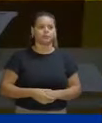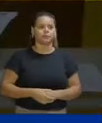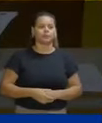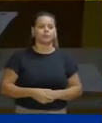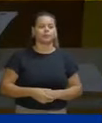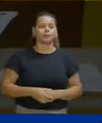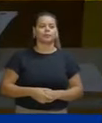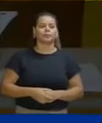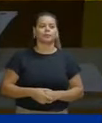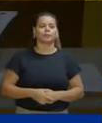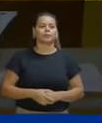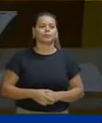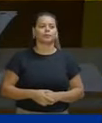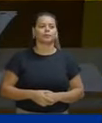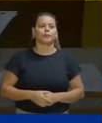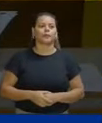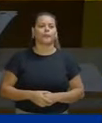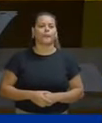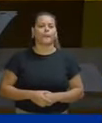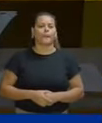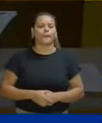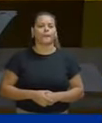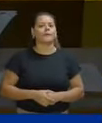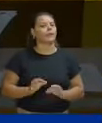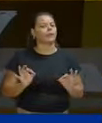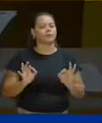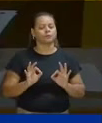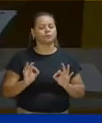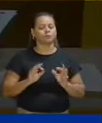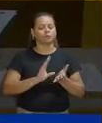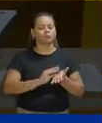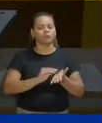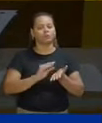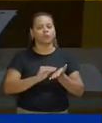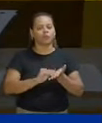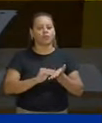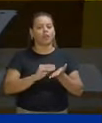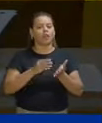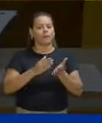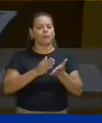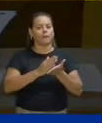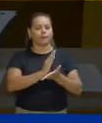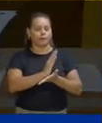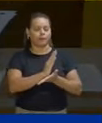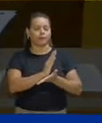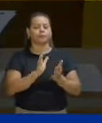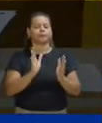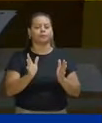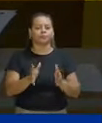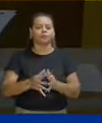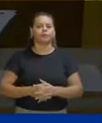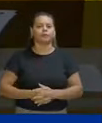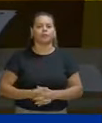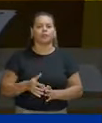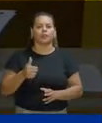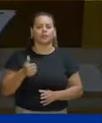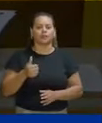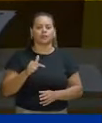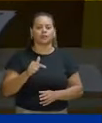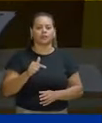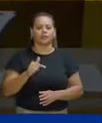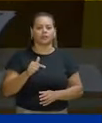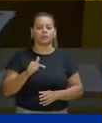2024. 18ª sessão Não administrativa havendo ordinária. óbice, está aprovada a ata da 17ª